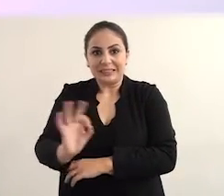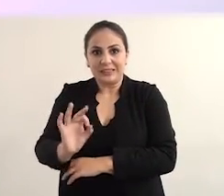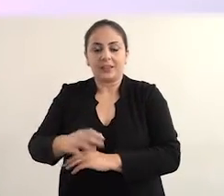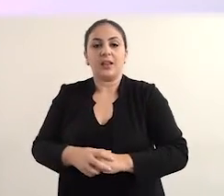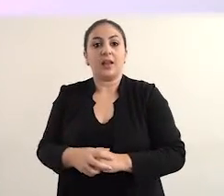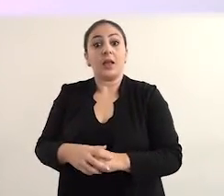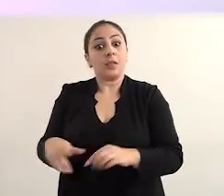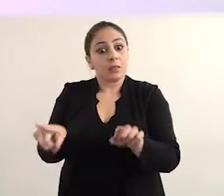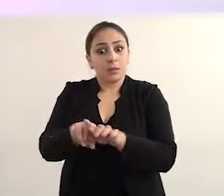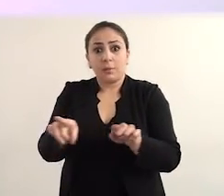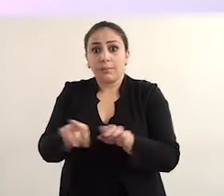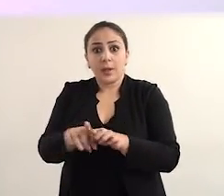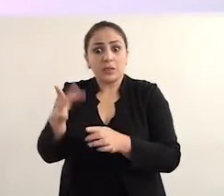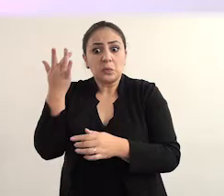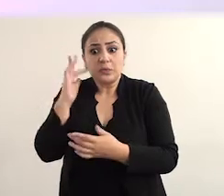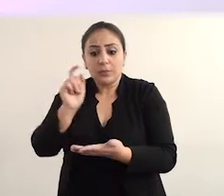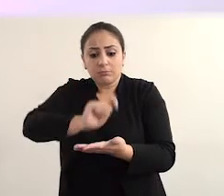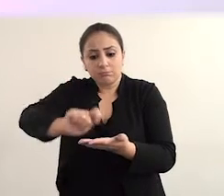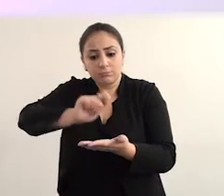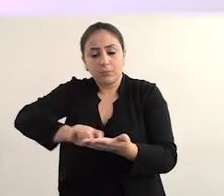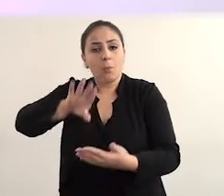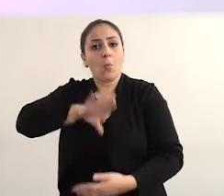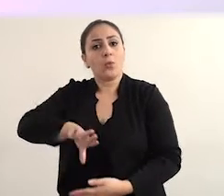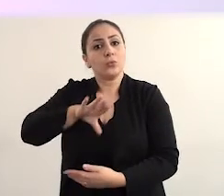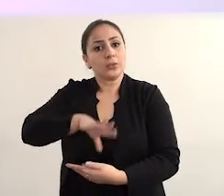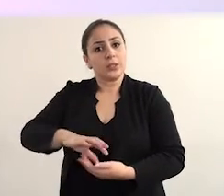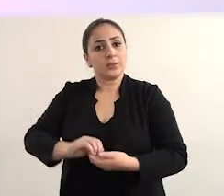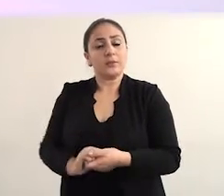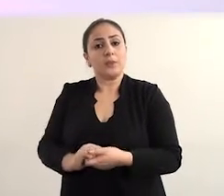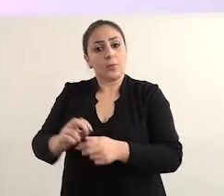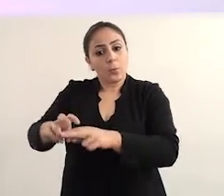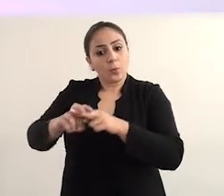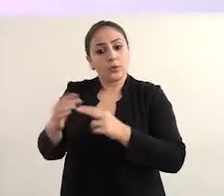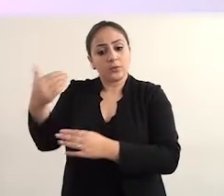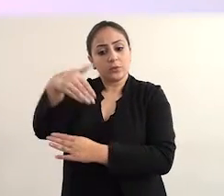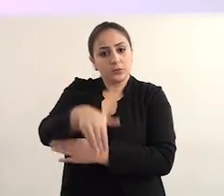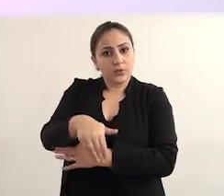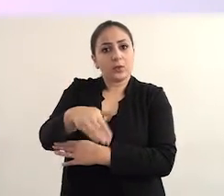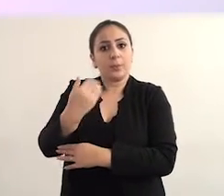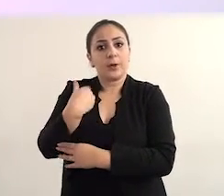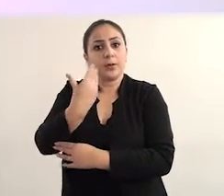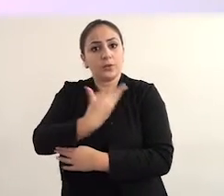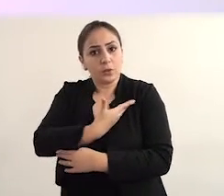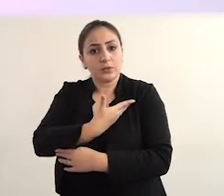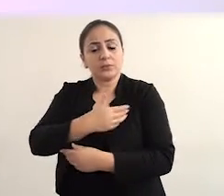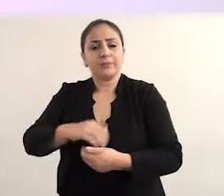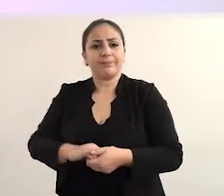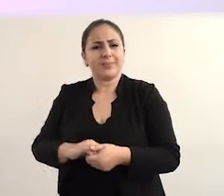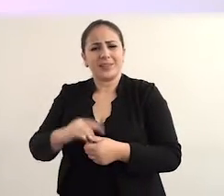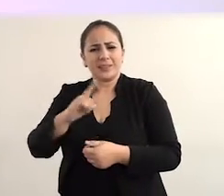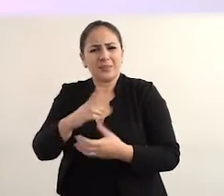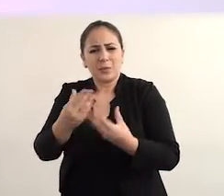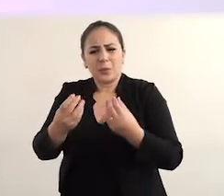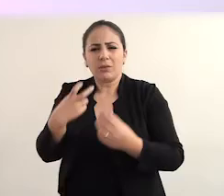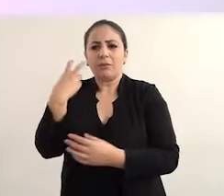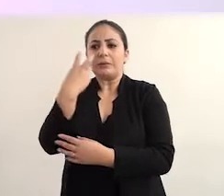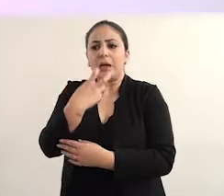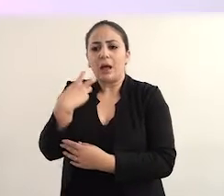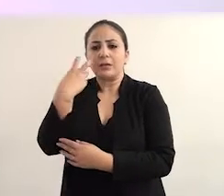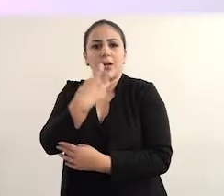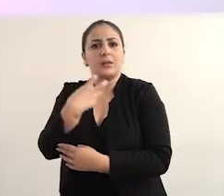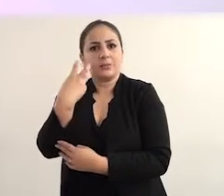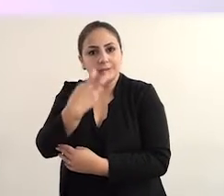também não sabia a escrita do português. Então, ela veio... para nós, com muitas